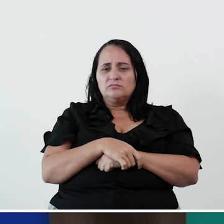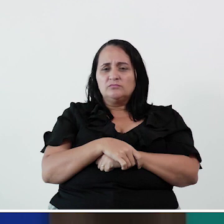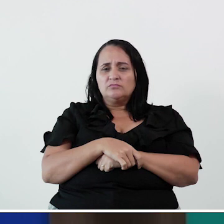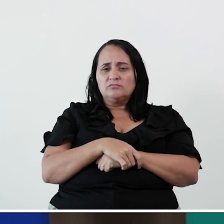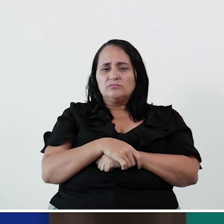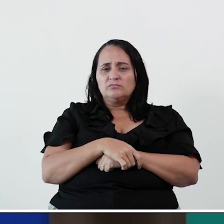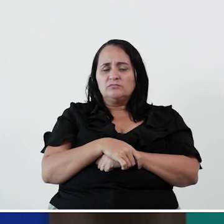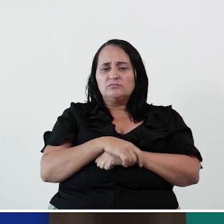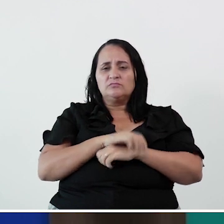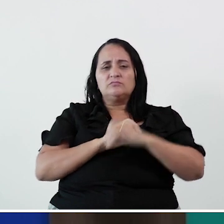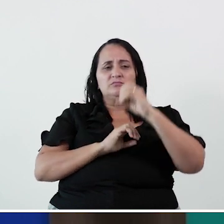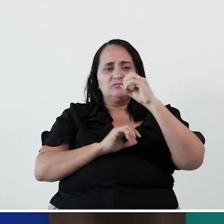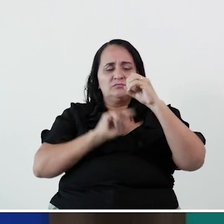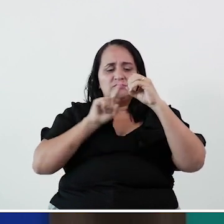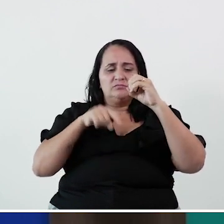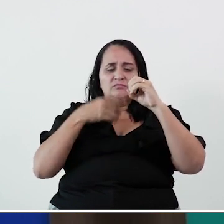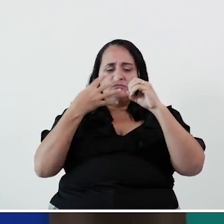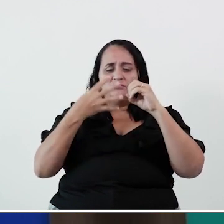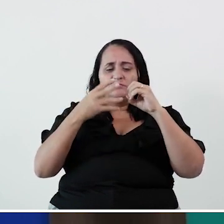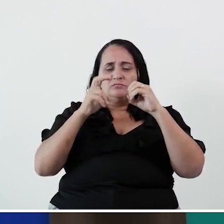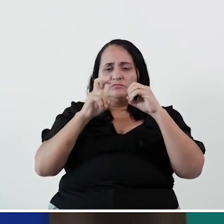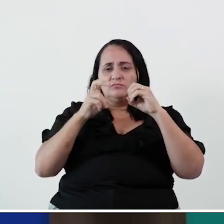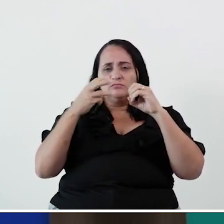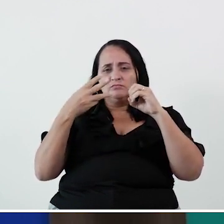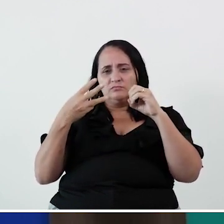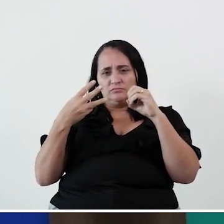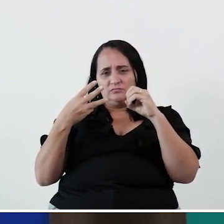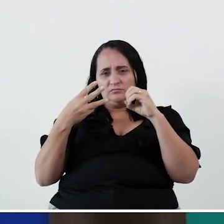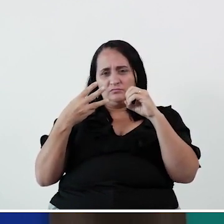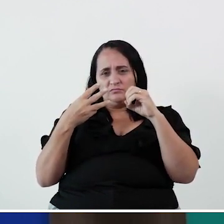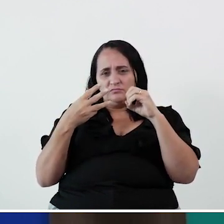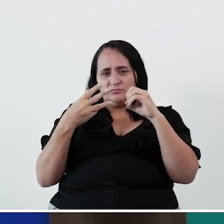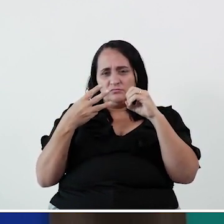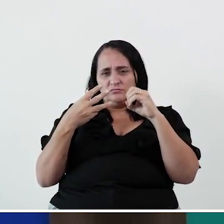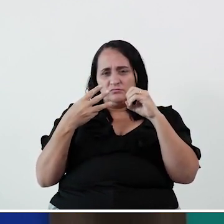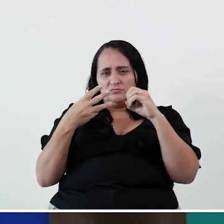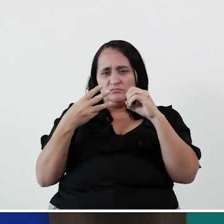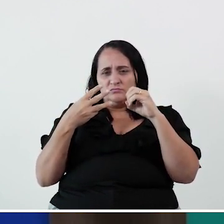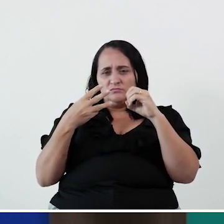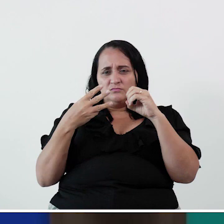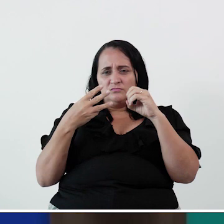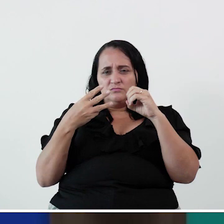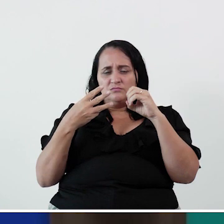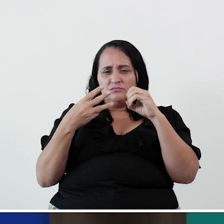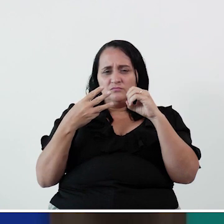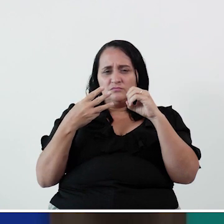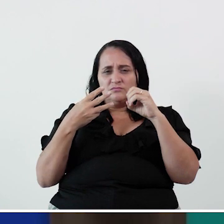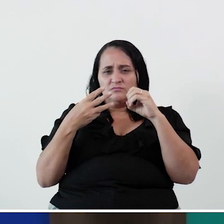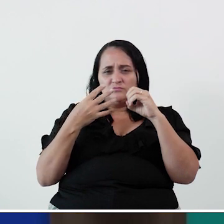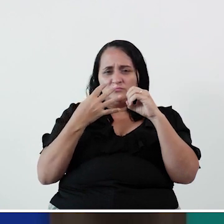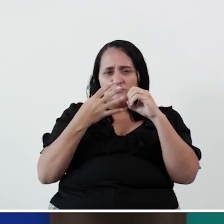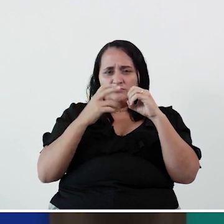0,453, olha aí. Quem é o período dessa dízima? O período da minha dízima é